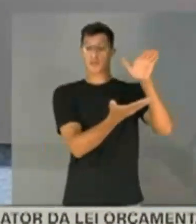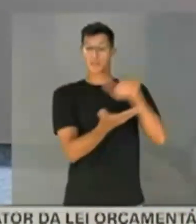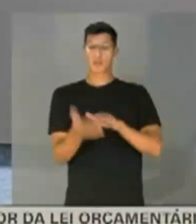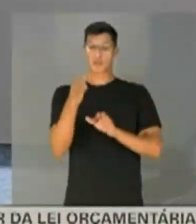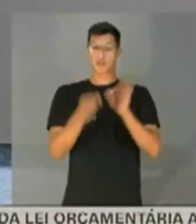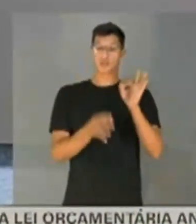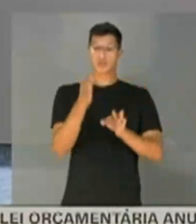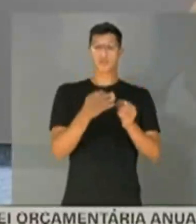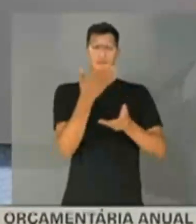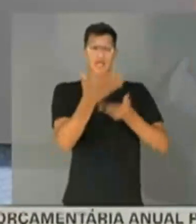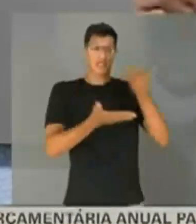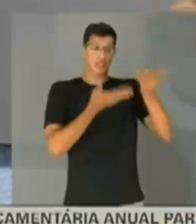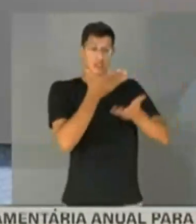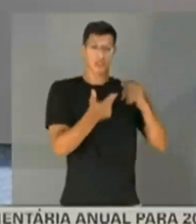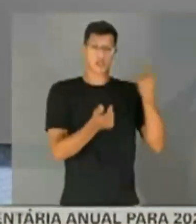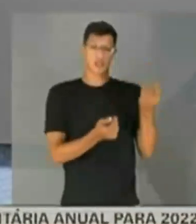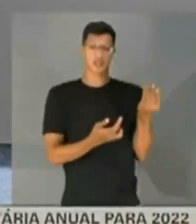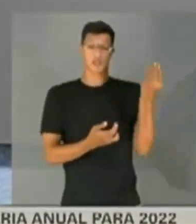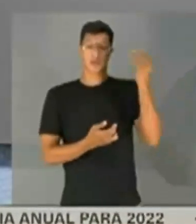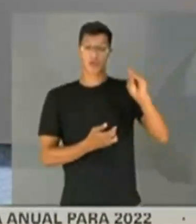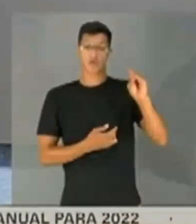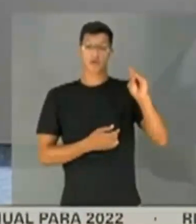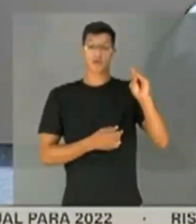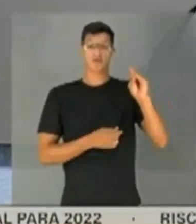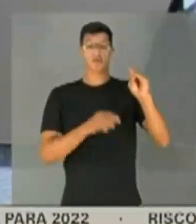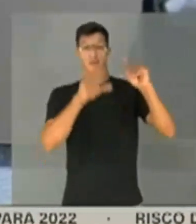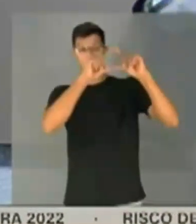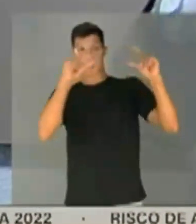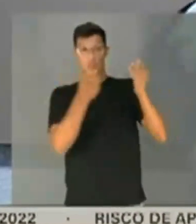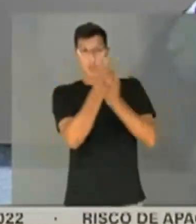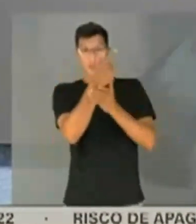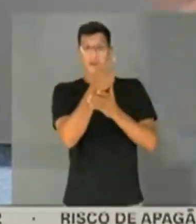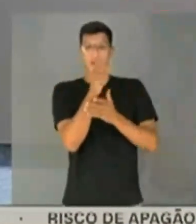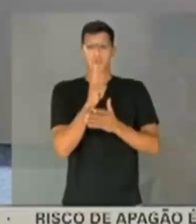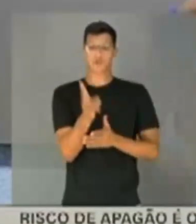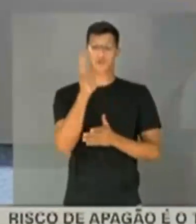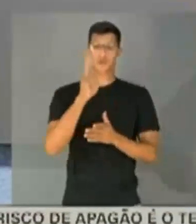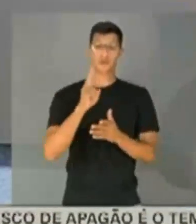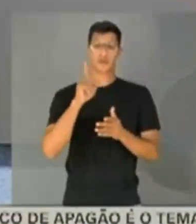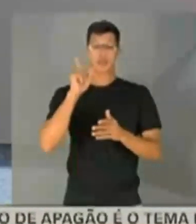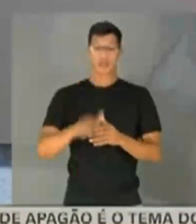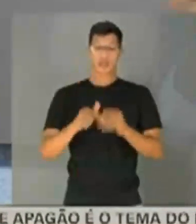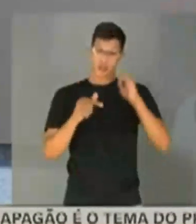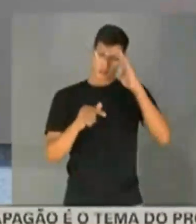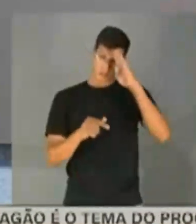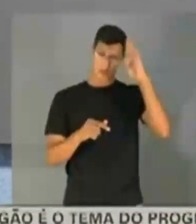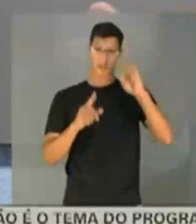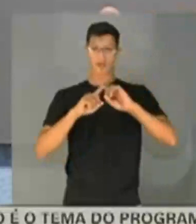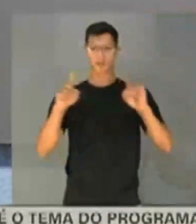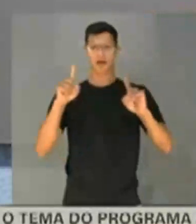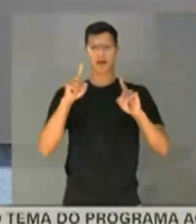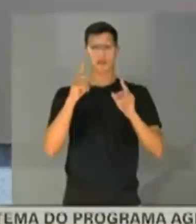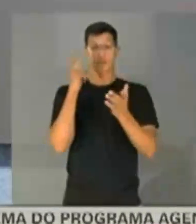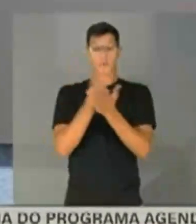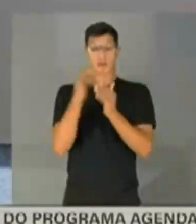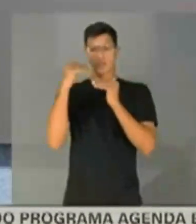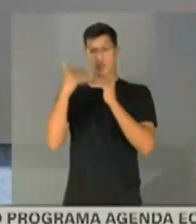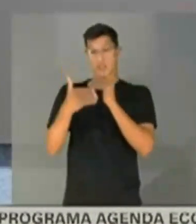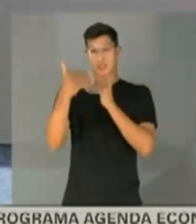importante, ela tem que ser atendida, você coloca uma red flag na compra e continua. Ela é priorizada, mas no mesmo rito.